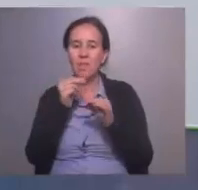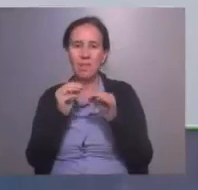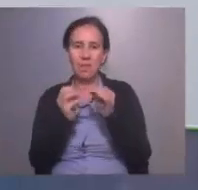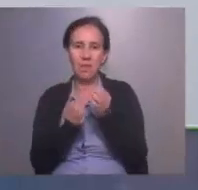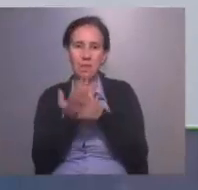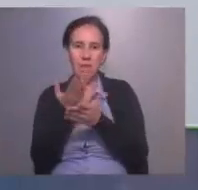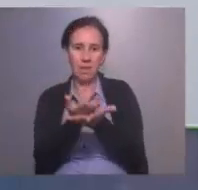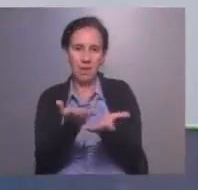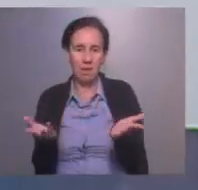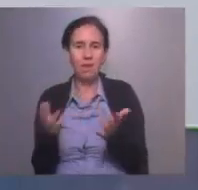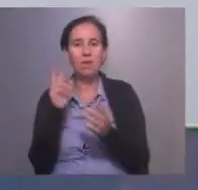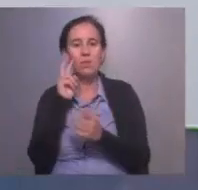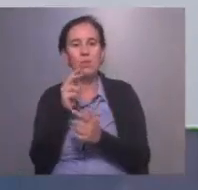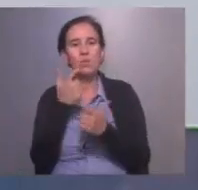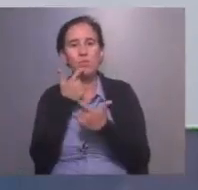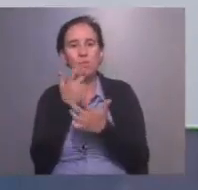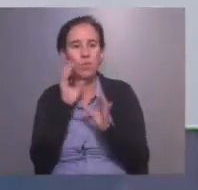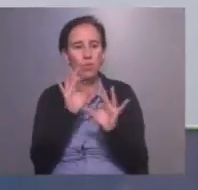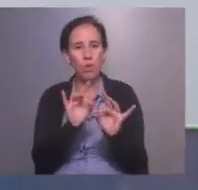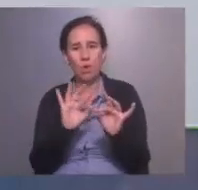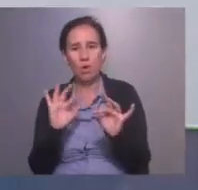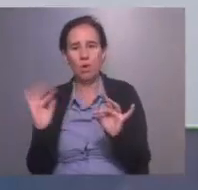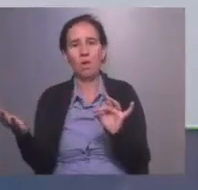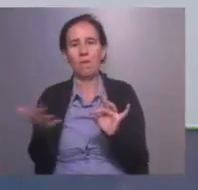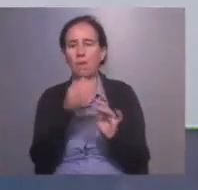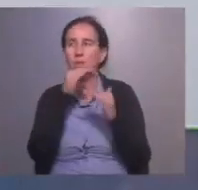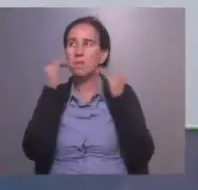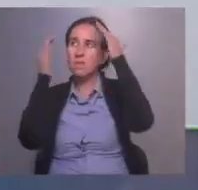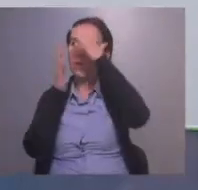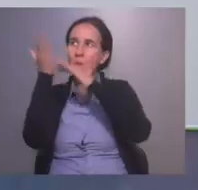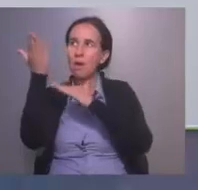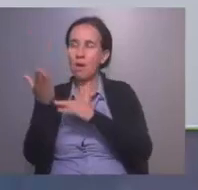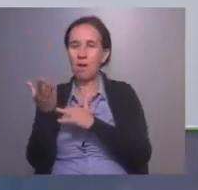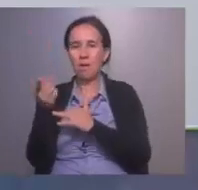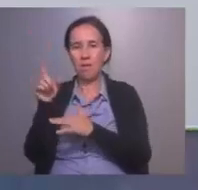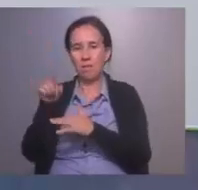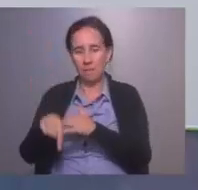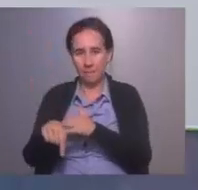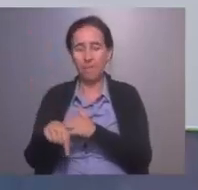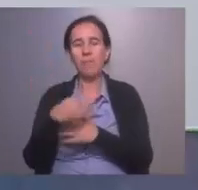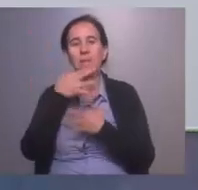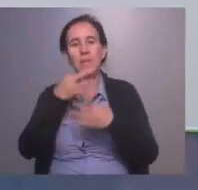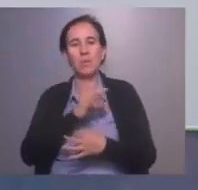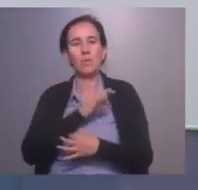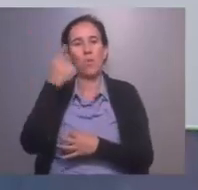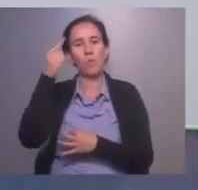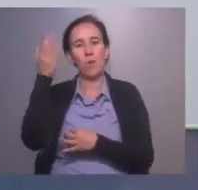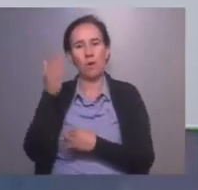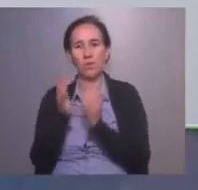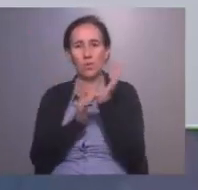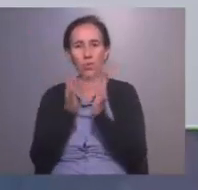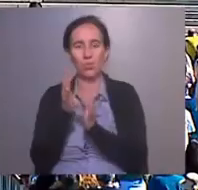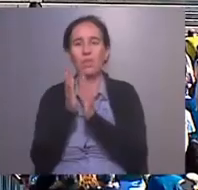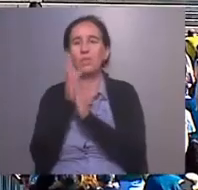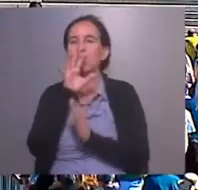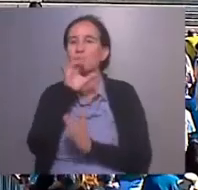de todas as coisas visíveis e invisíveis. Creio em um só Senhor Jesus Cristo, Filho unigênito de